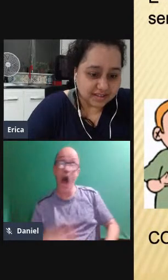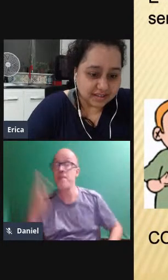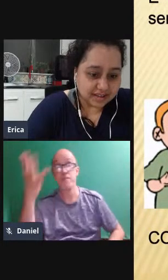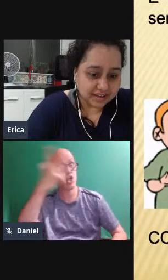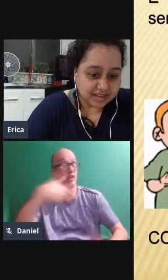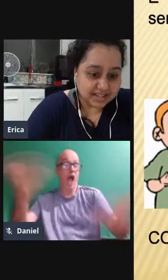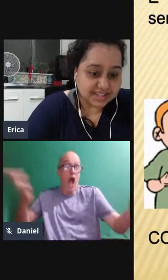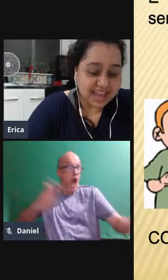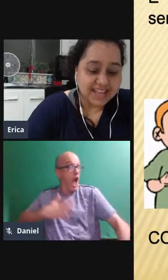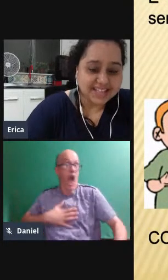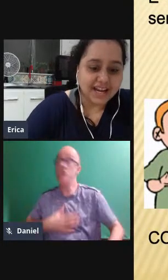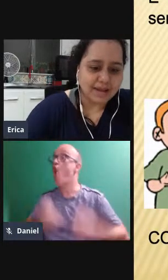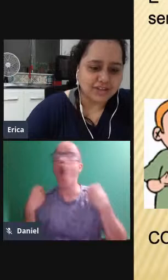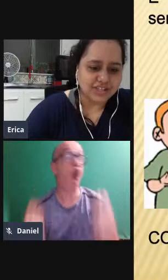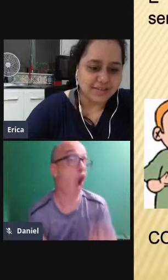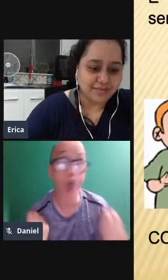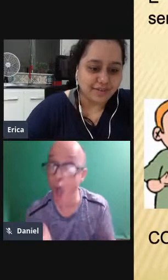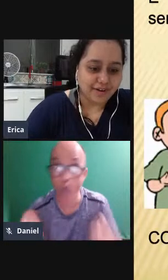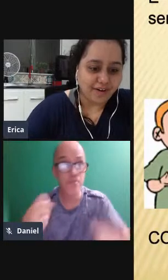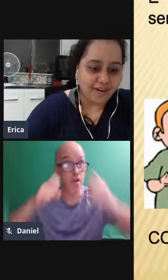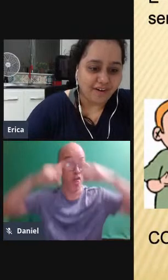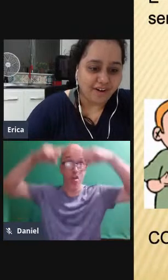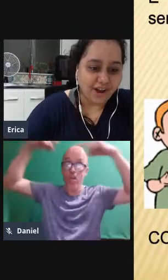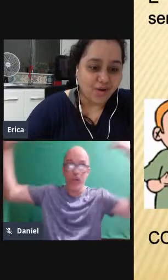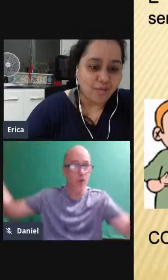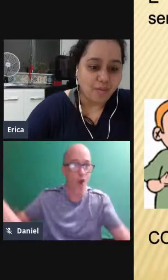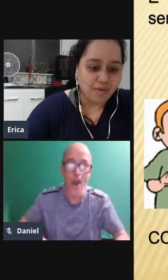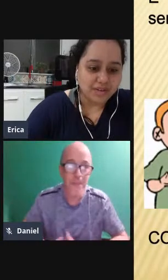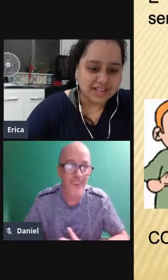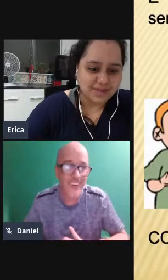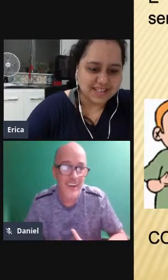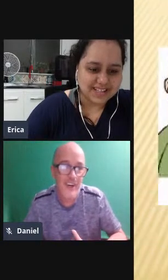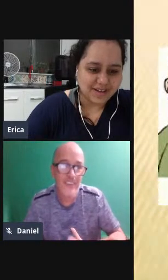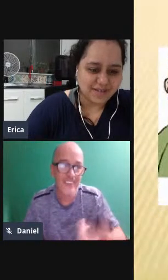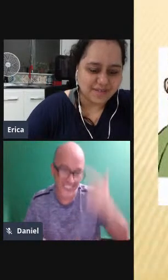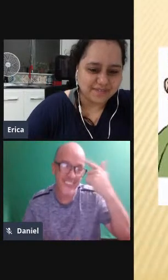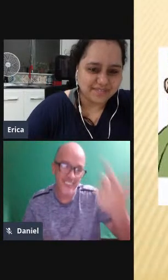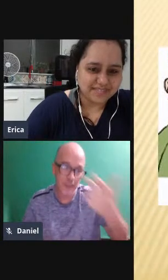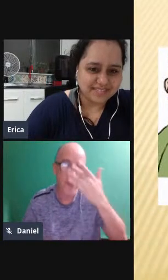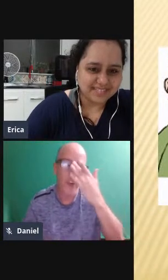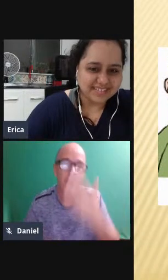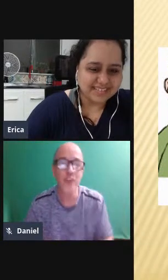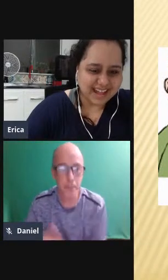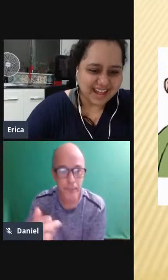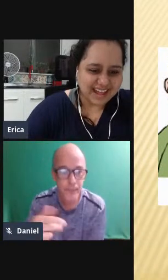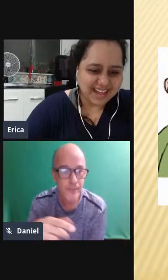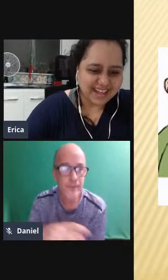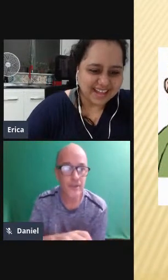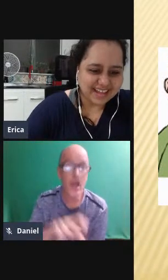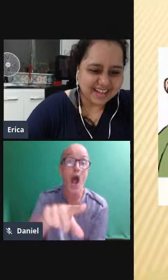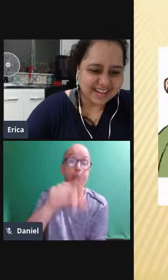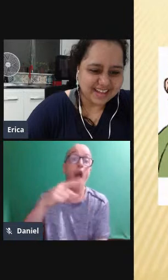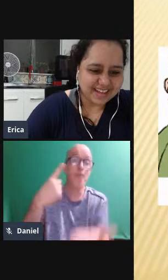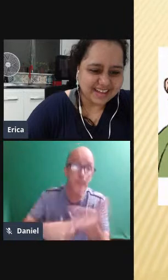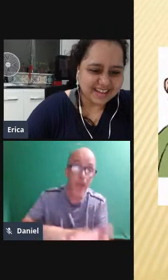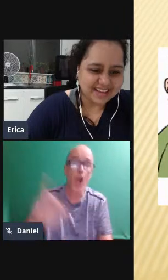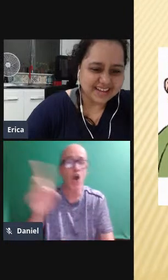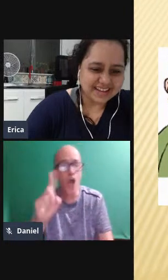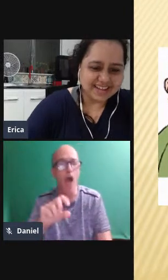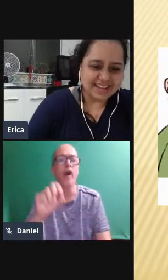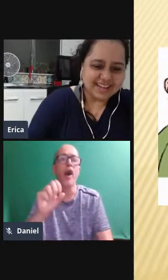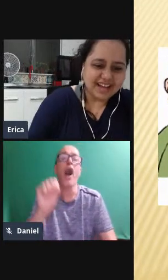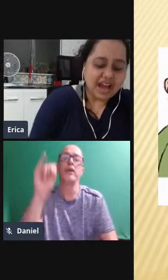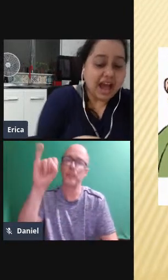Se é exclamativo, ó, olha como muda a expressão. Né?